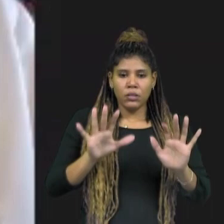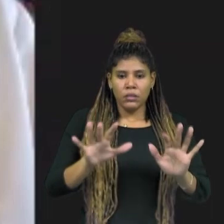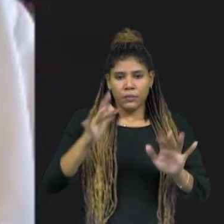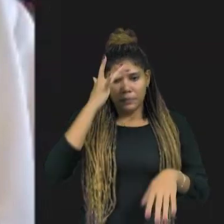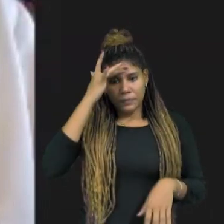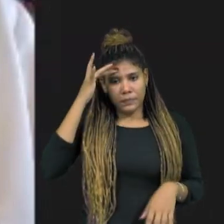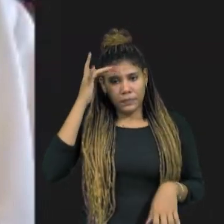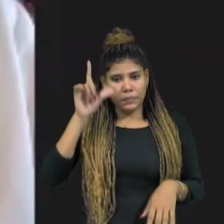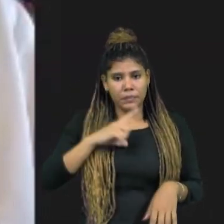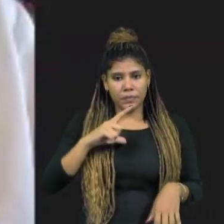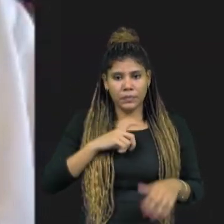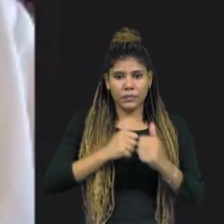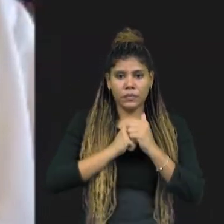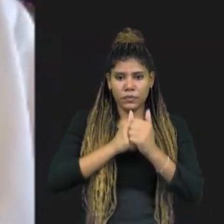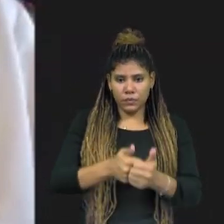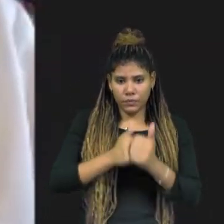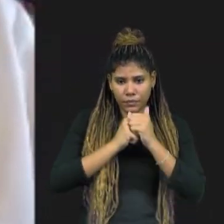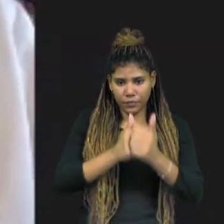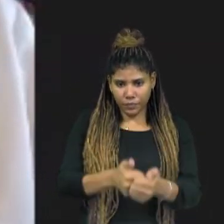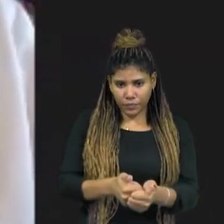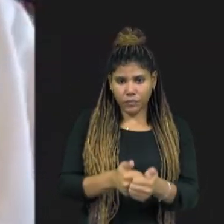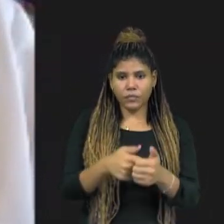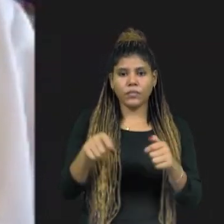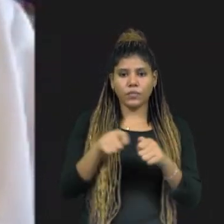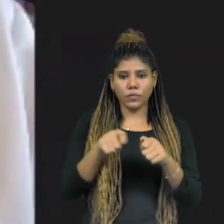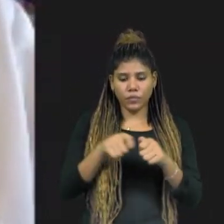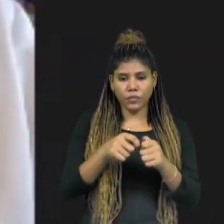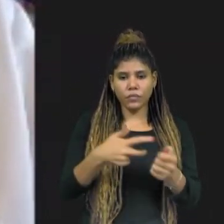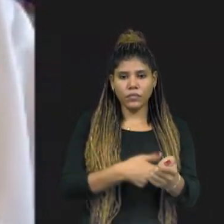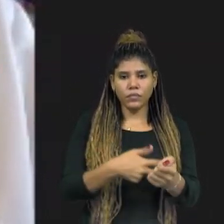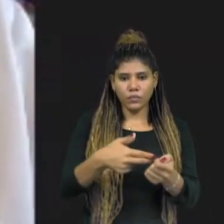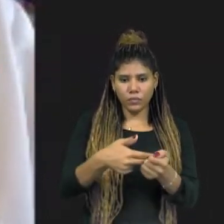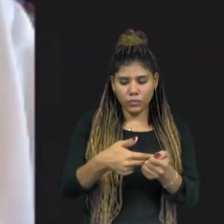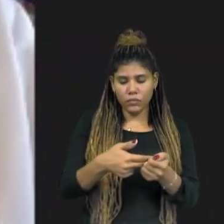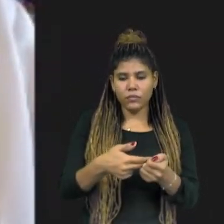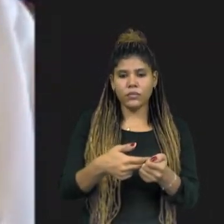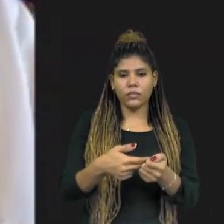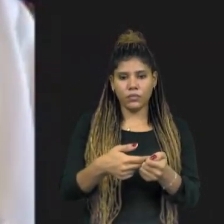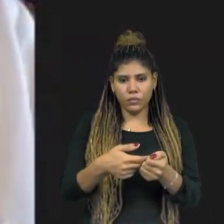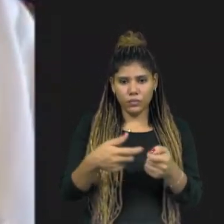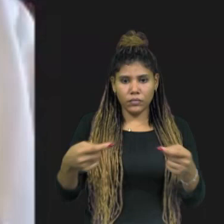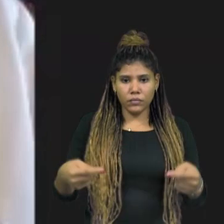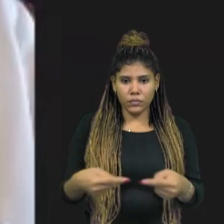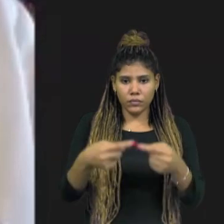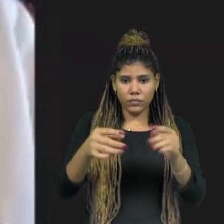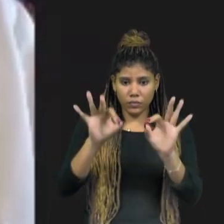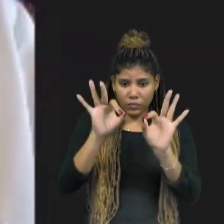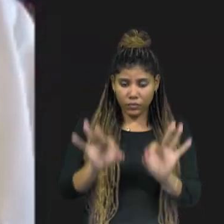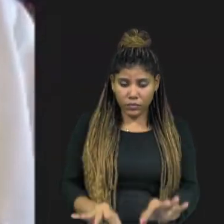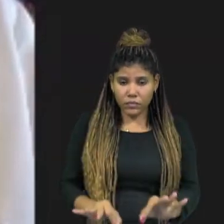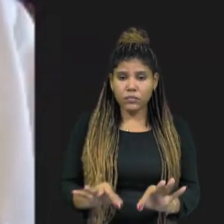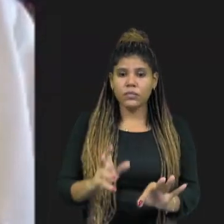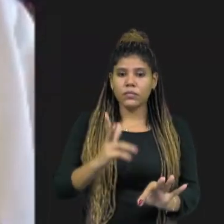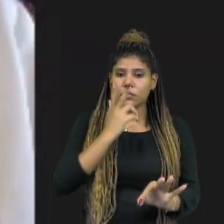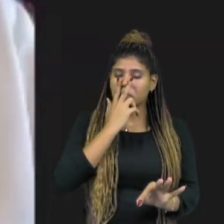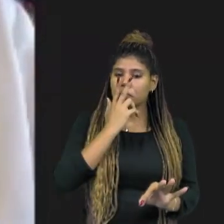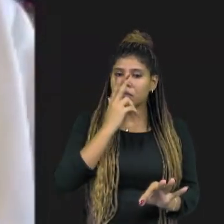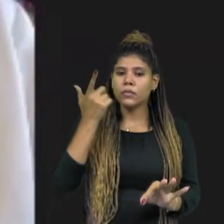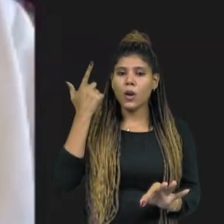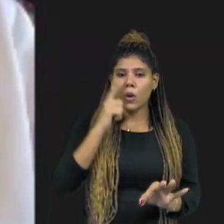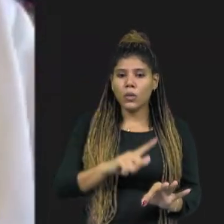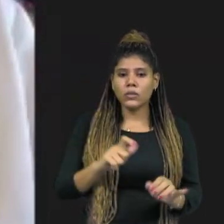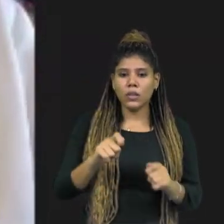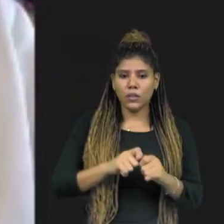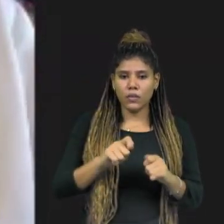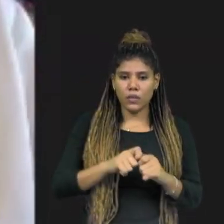acompanhada regularmente, que faz os exames na frequência adequada, eventualmente consegue fazer o diagnóstico